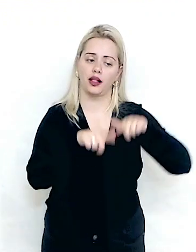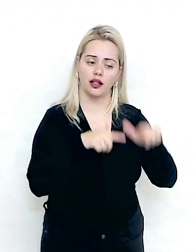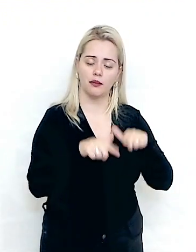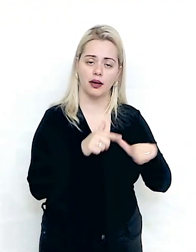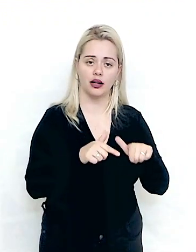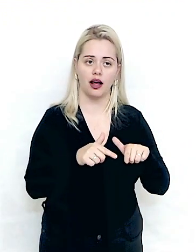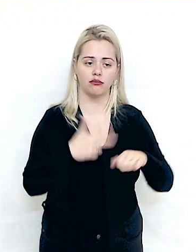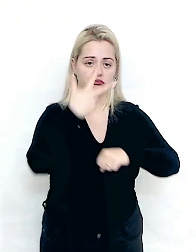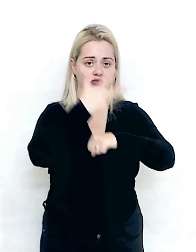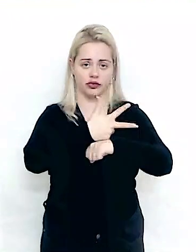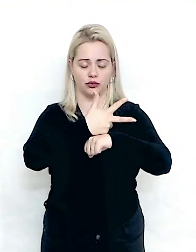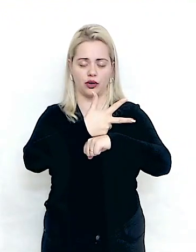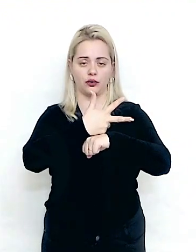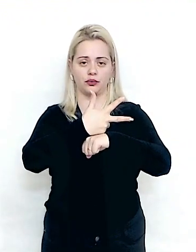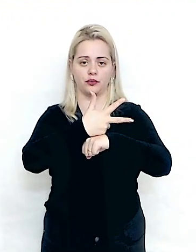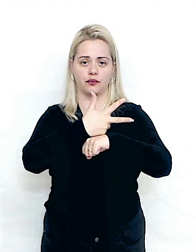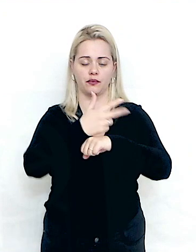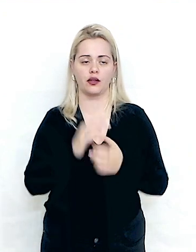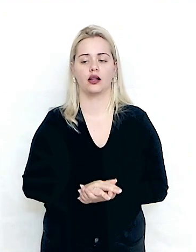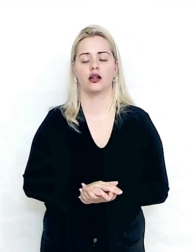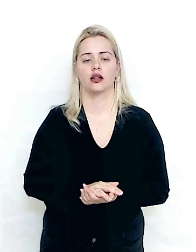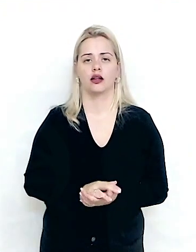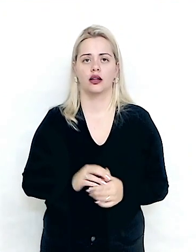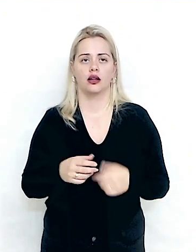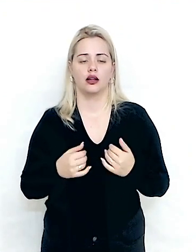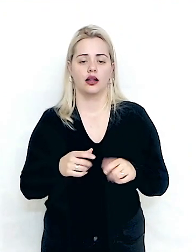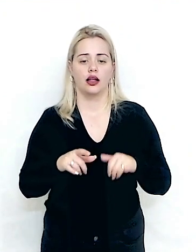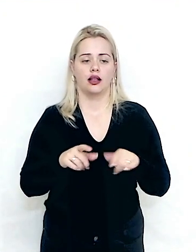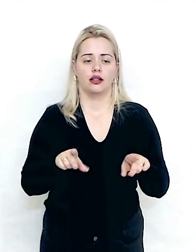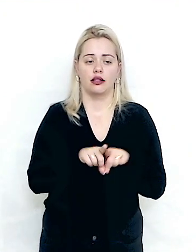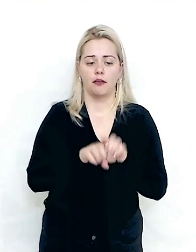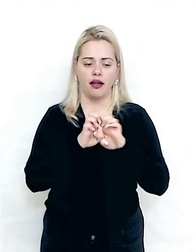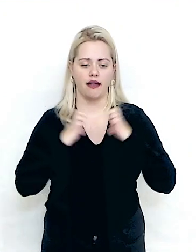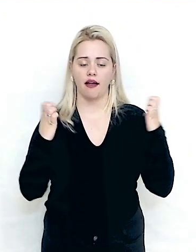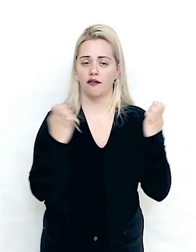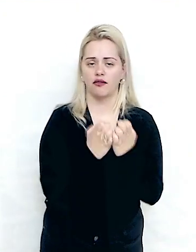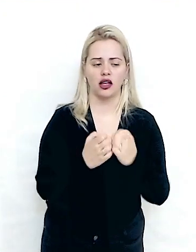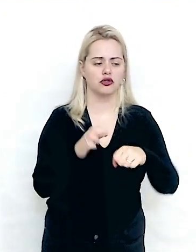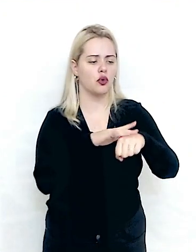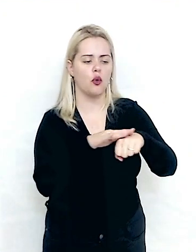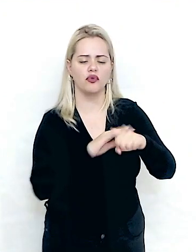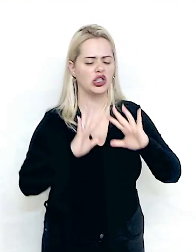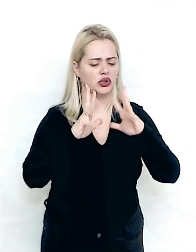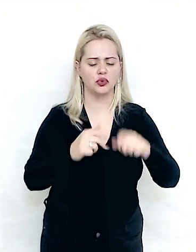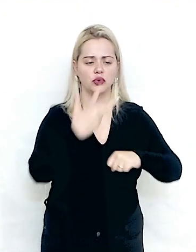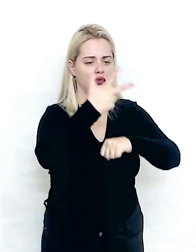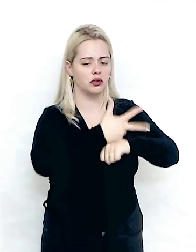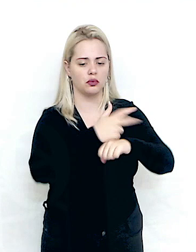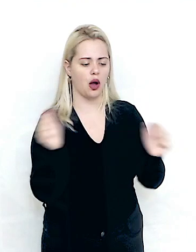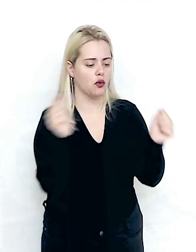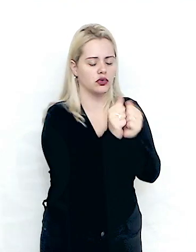maneira virtual. Por meio dos webinars, por meio de eventos virtuais, por meio de conversas virtuais, aproximação